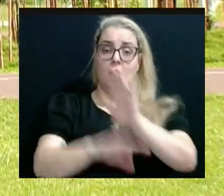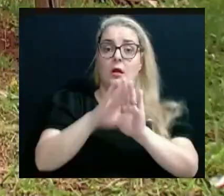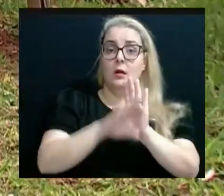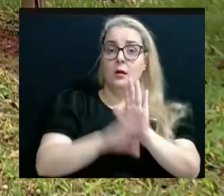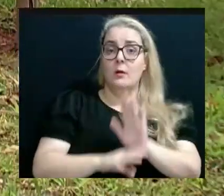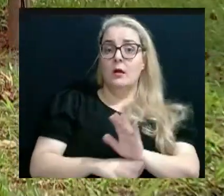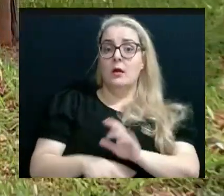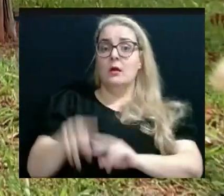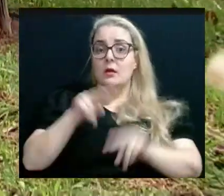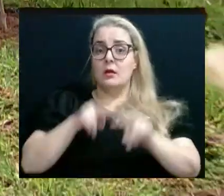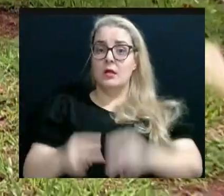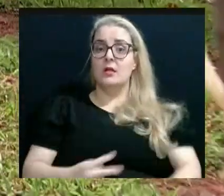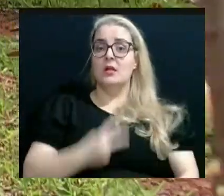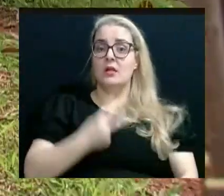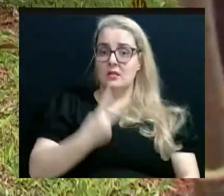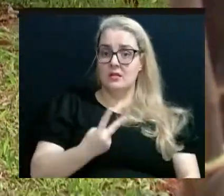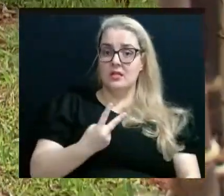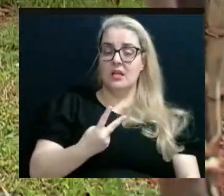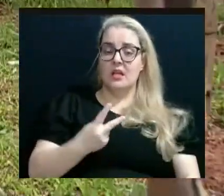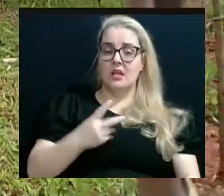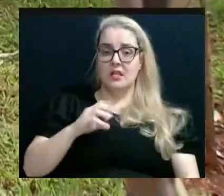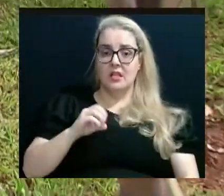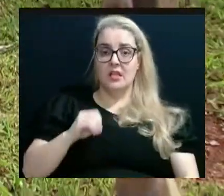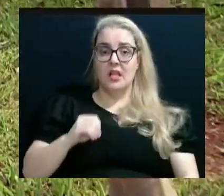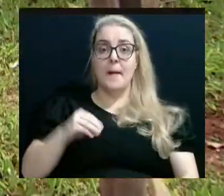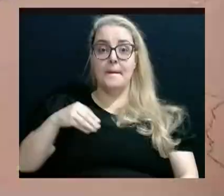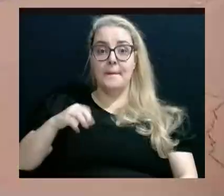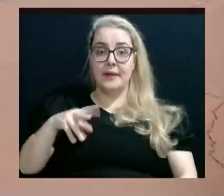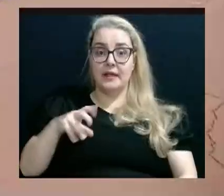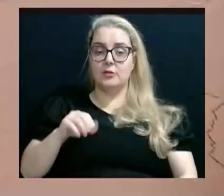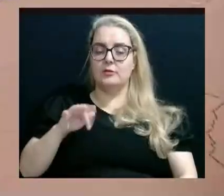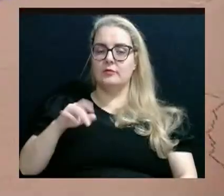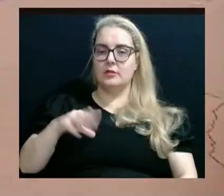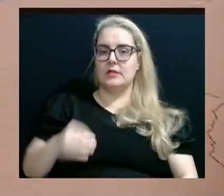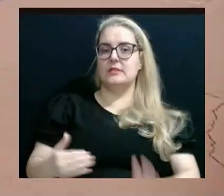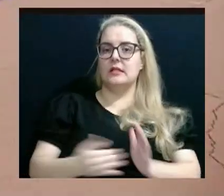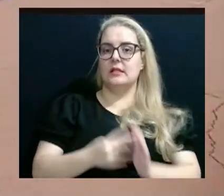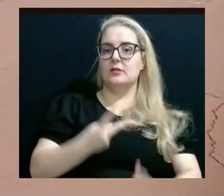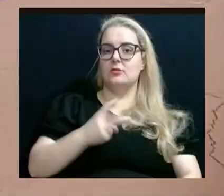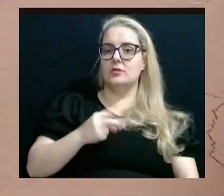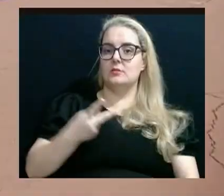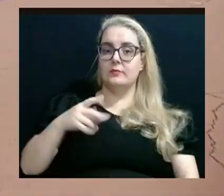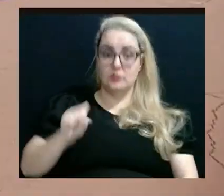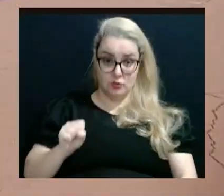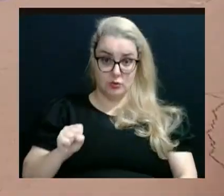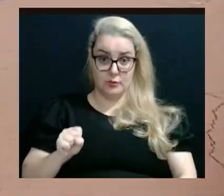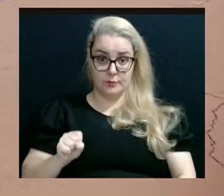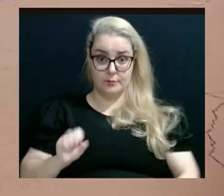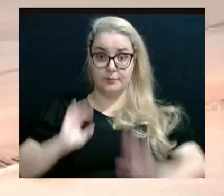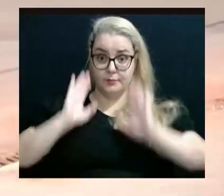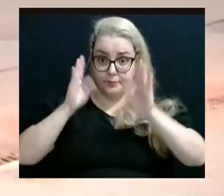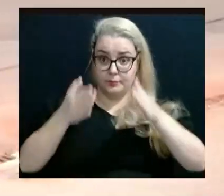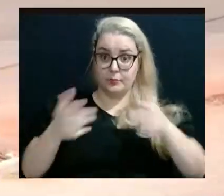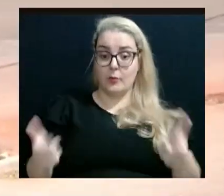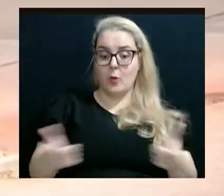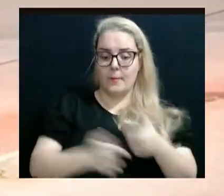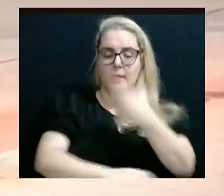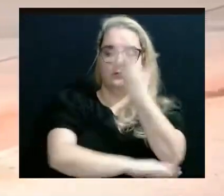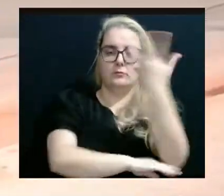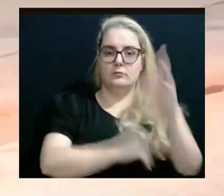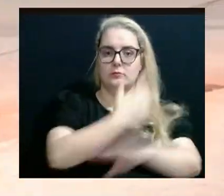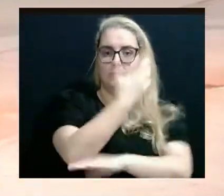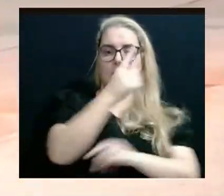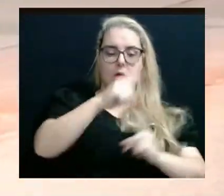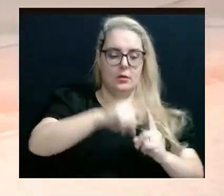de 200 microflorestas até o fim de 2028. O foco está nas regiões com menos árvores e temperaturas